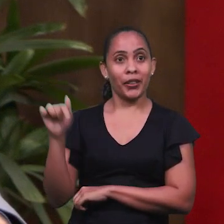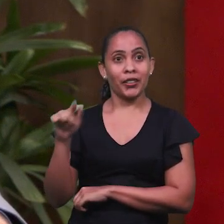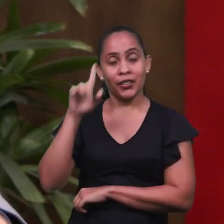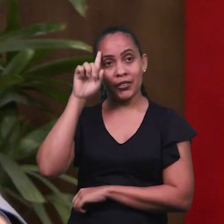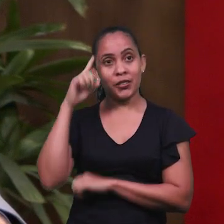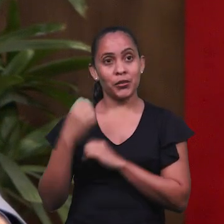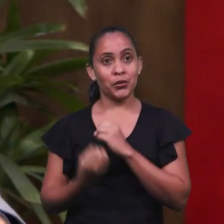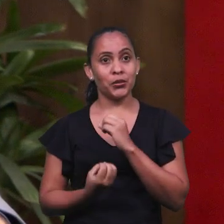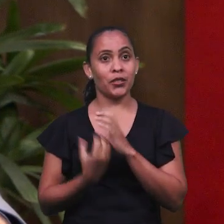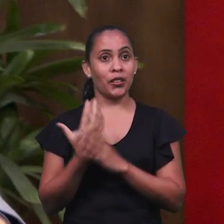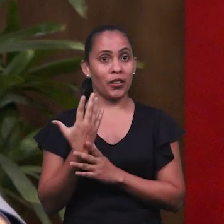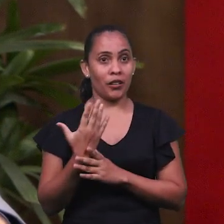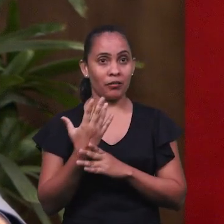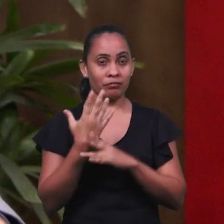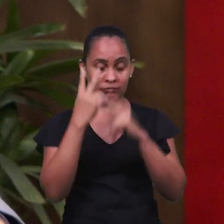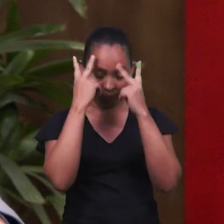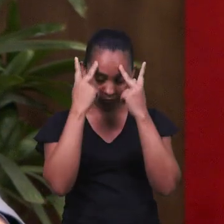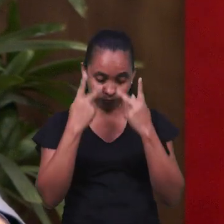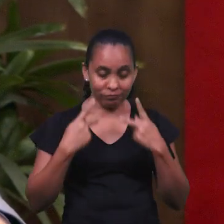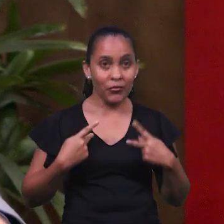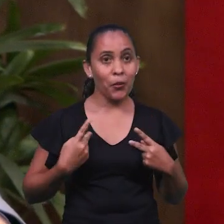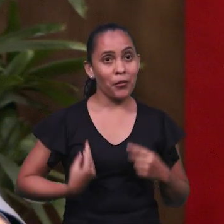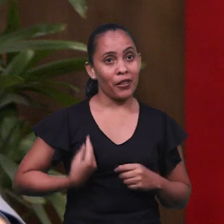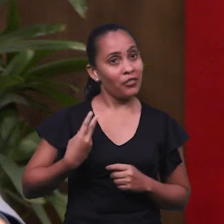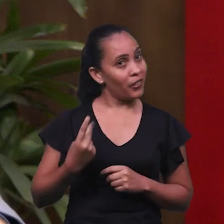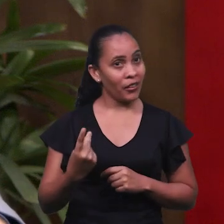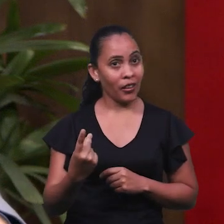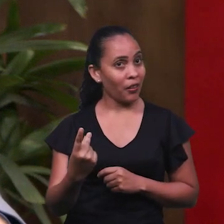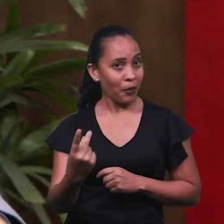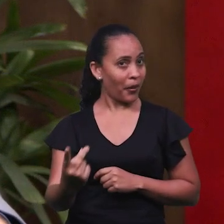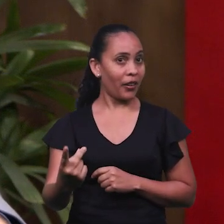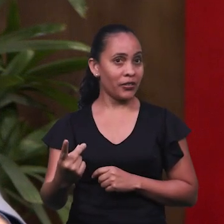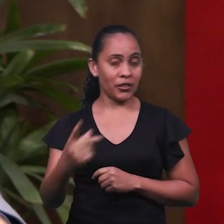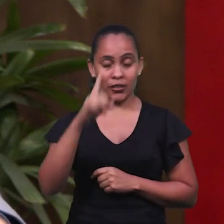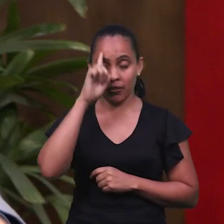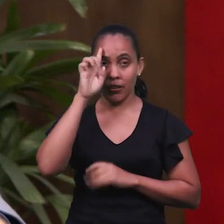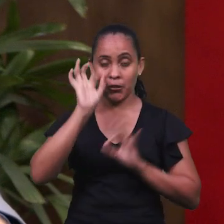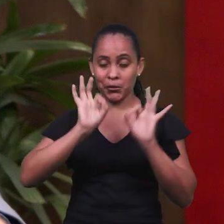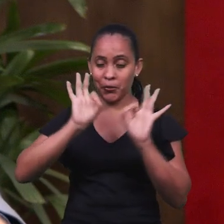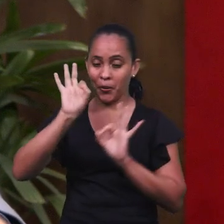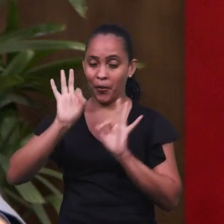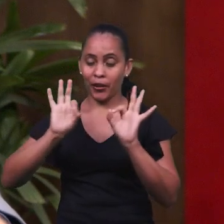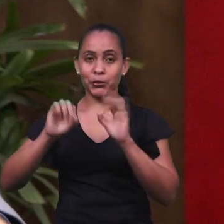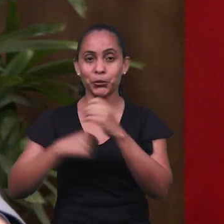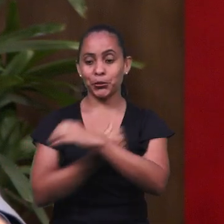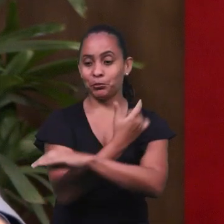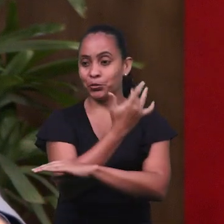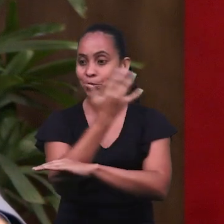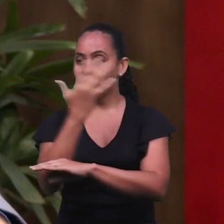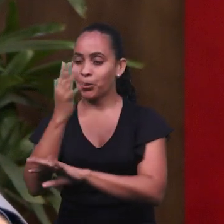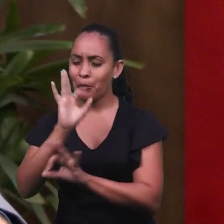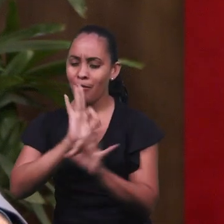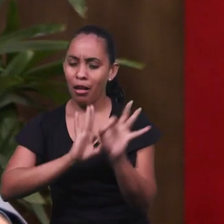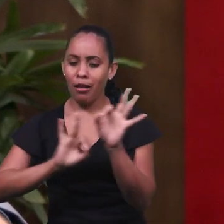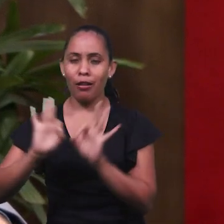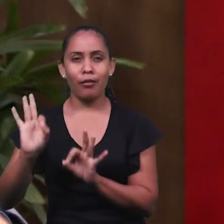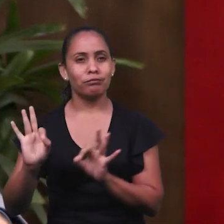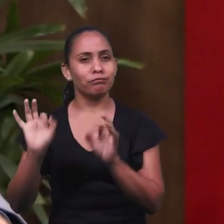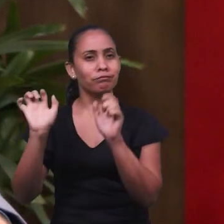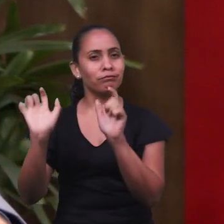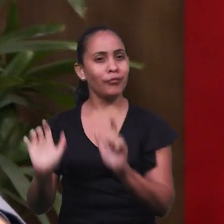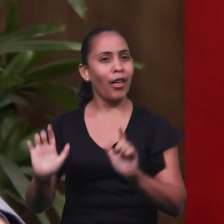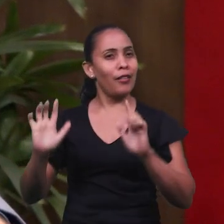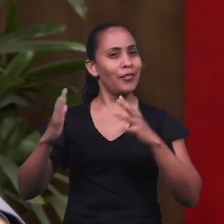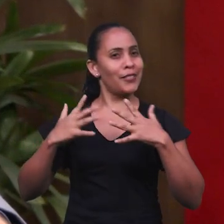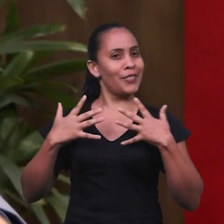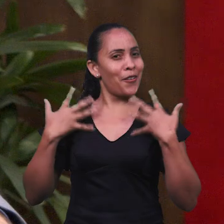homem para viver eternamente. Deus prepara todas as coisas no jardim para que ele fosse feliz. Deus